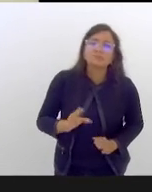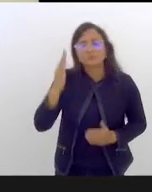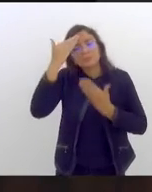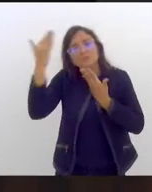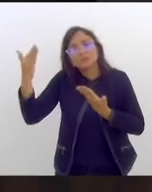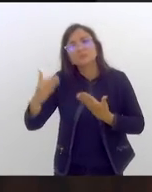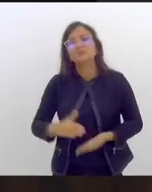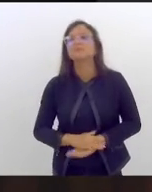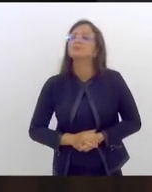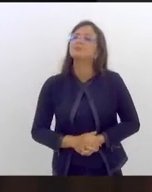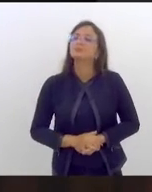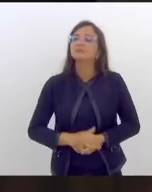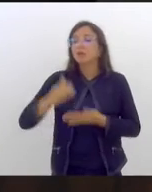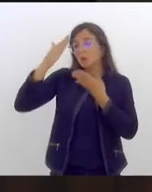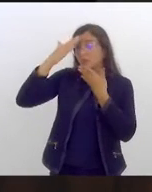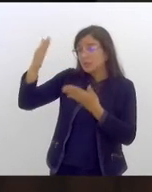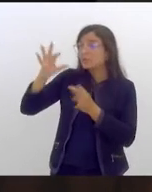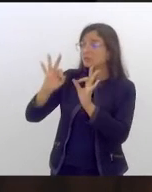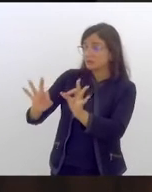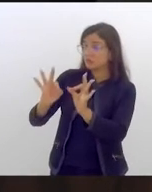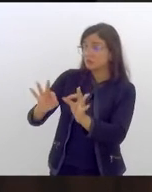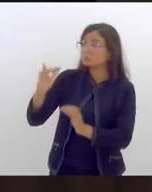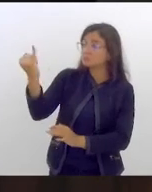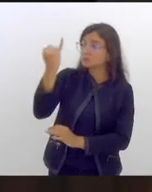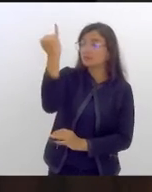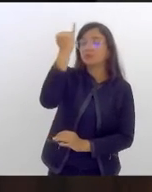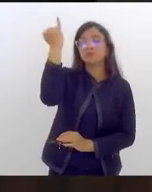obrigada deputada importantíssimo